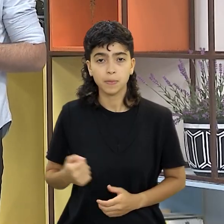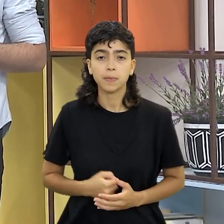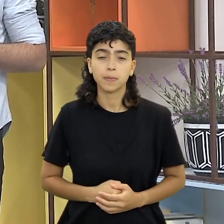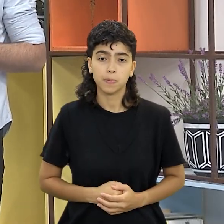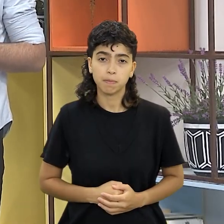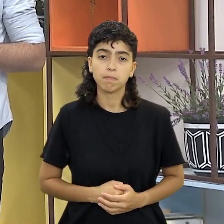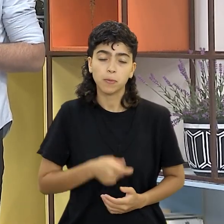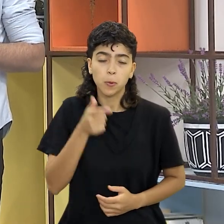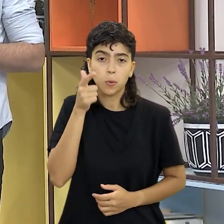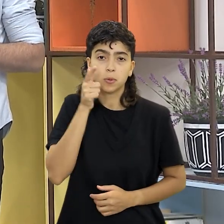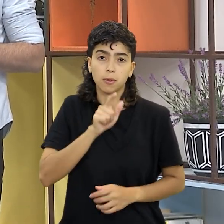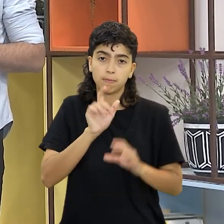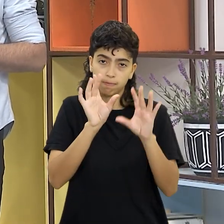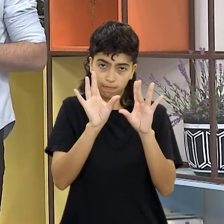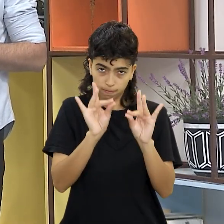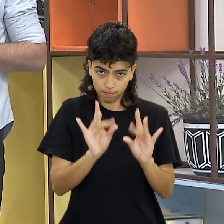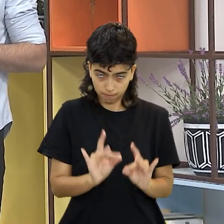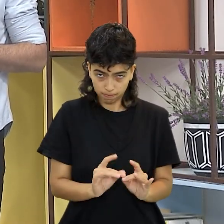99108